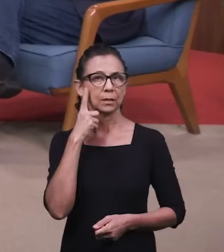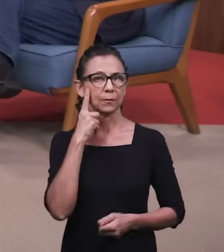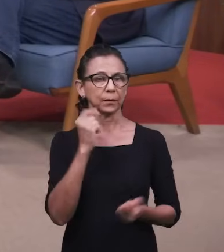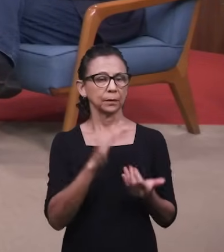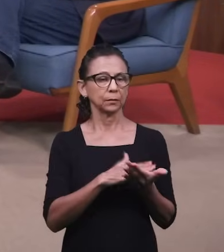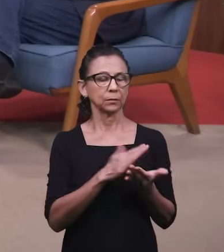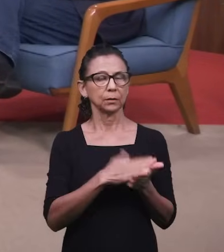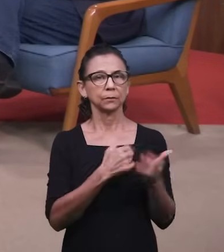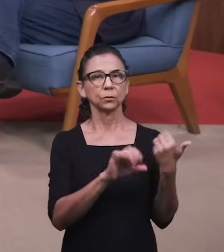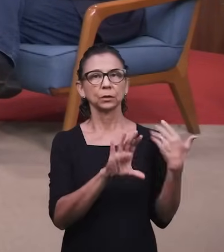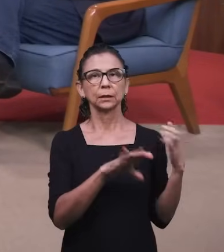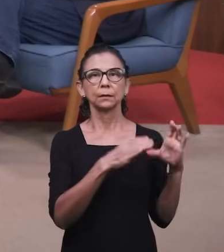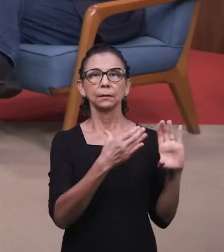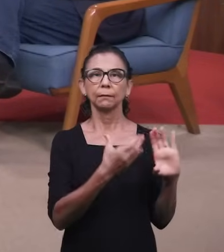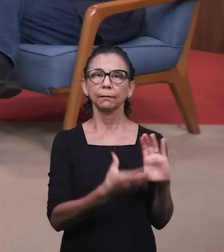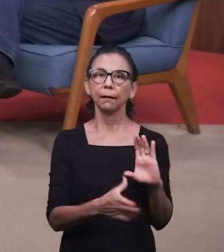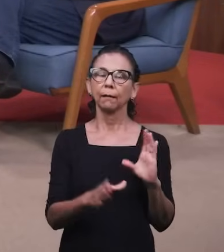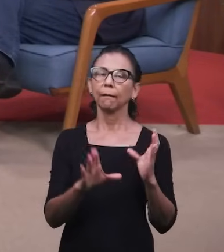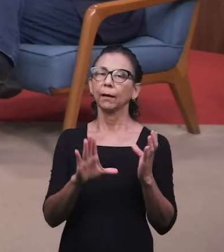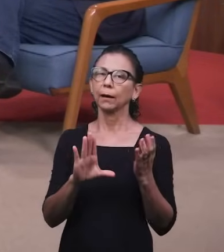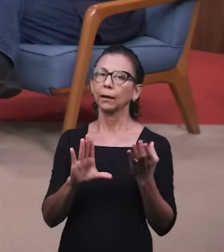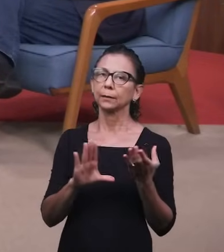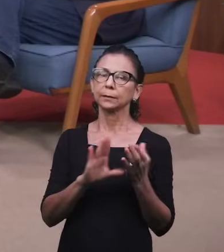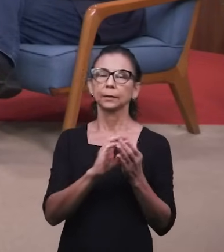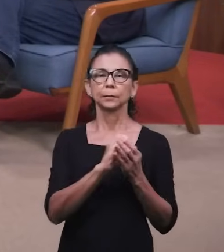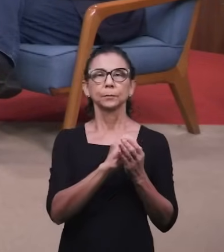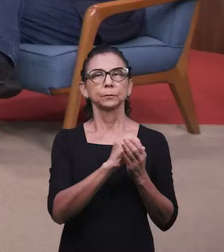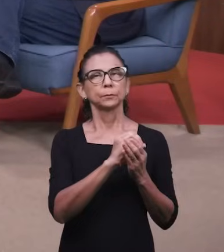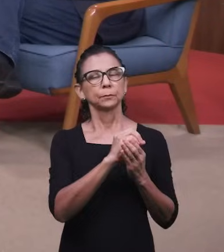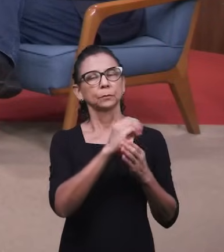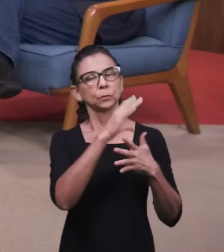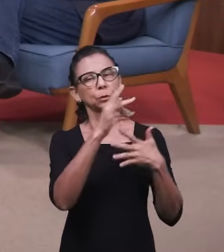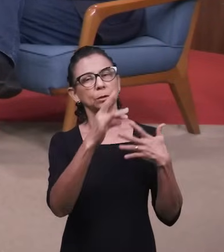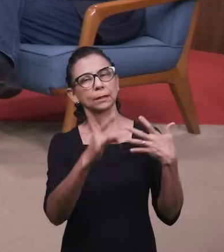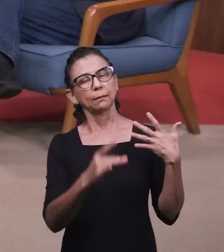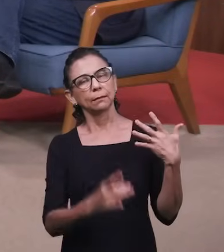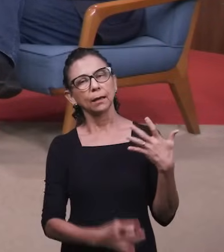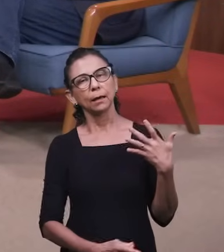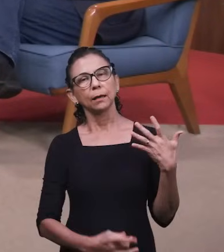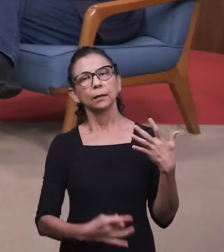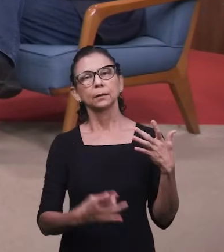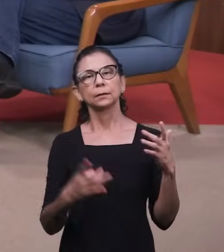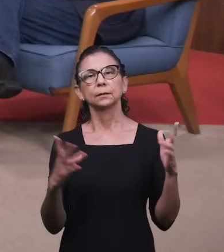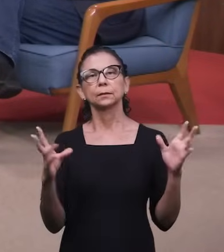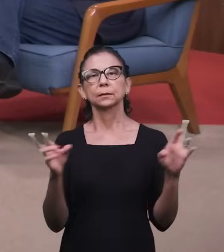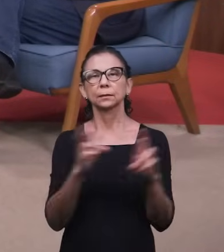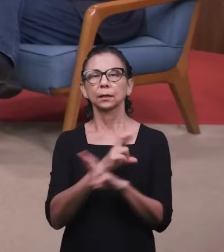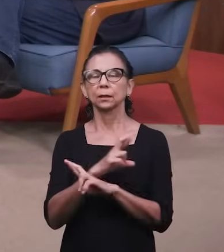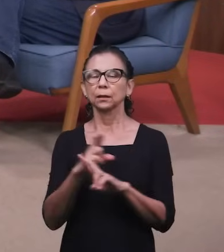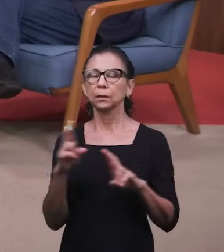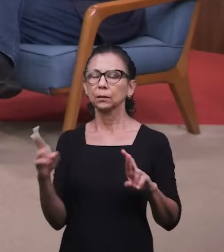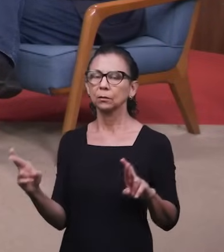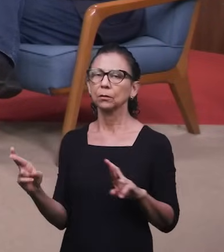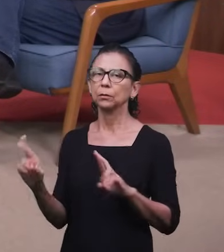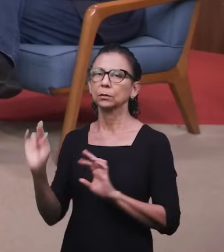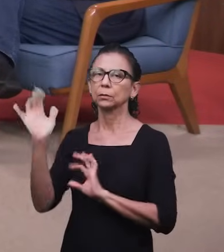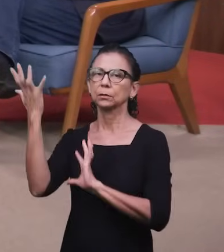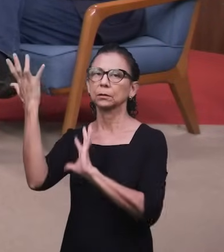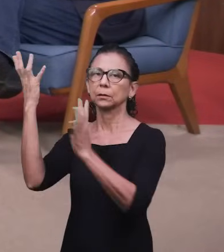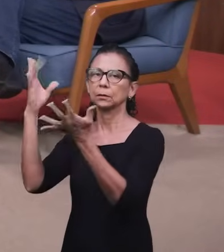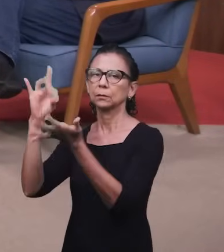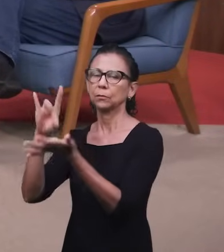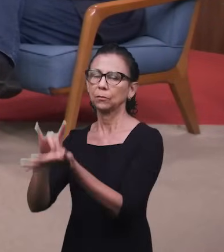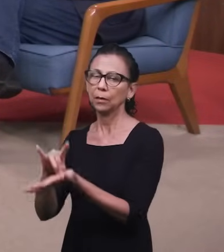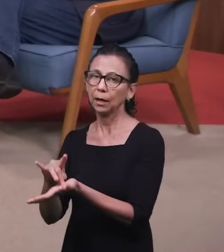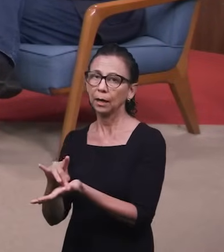as flores. É, vários textos, esse é um deles. O cantar chega, a voz da rola ouve-se na nossa terra.